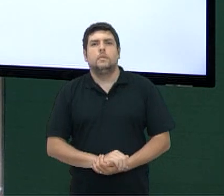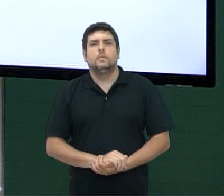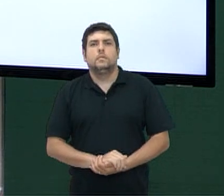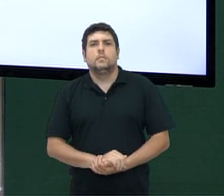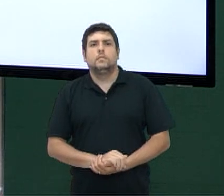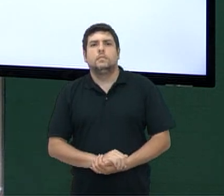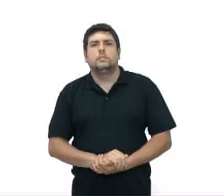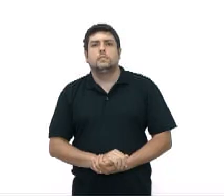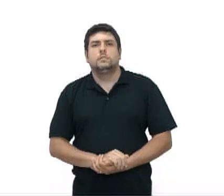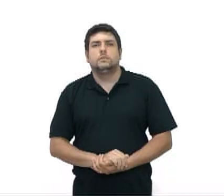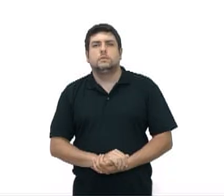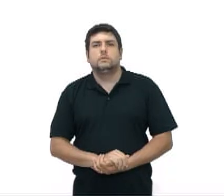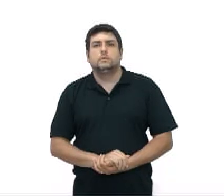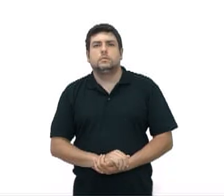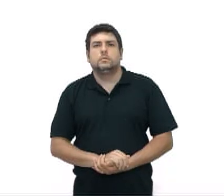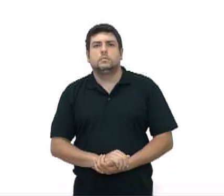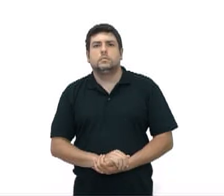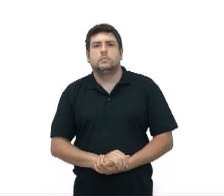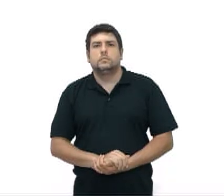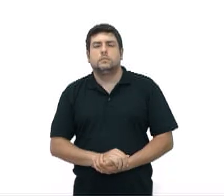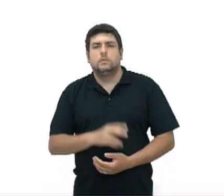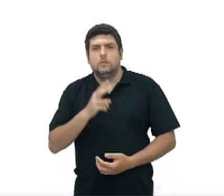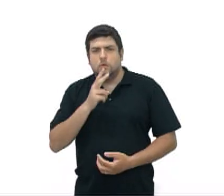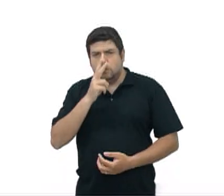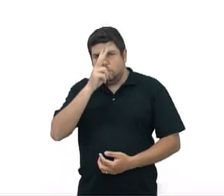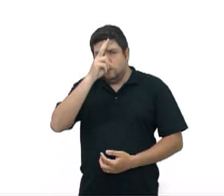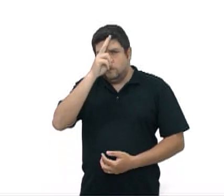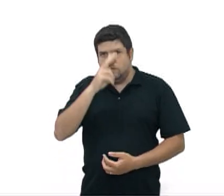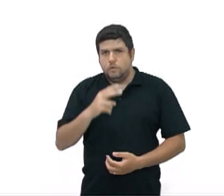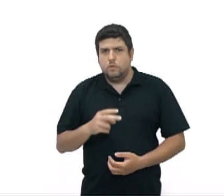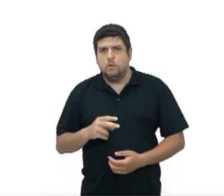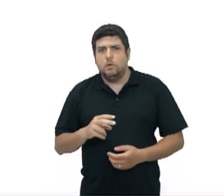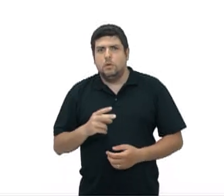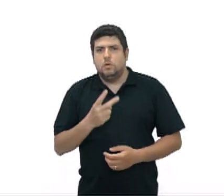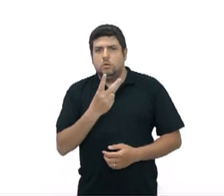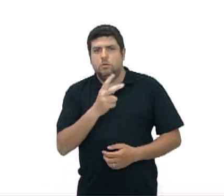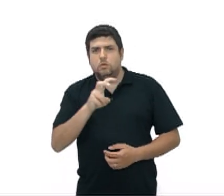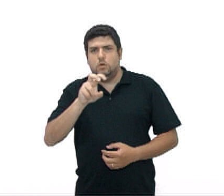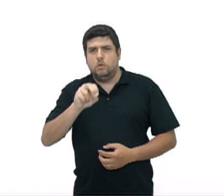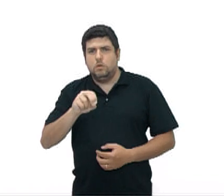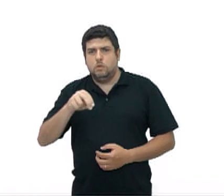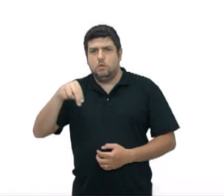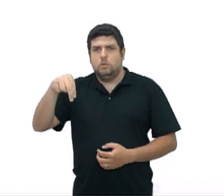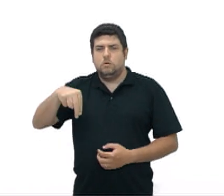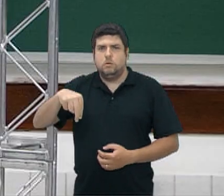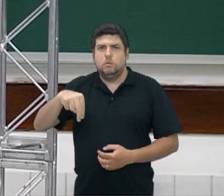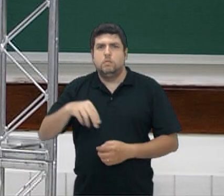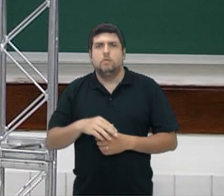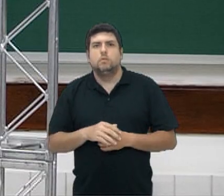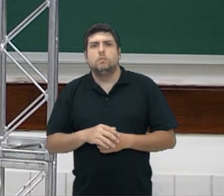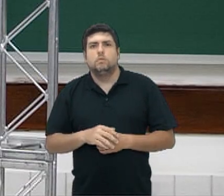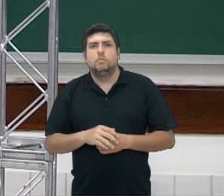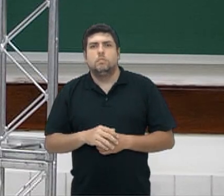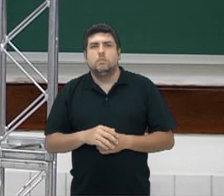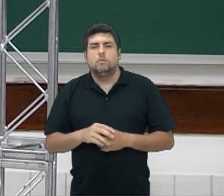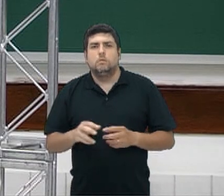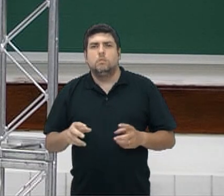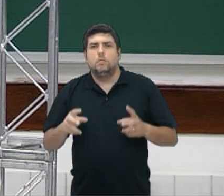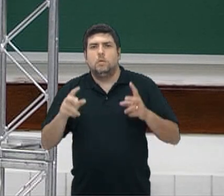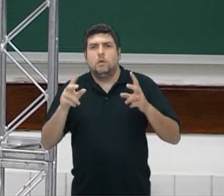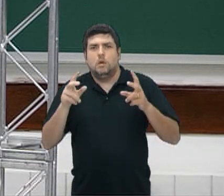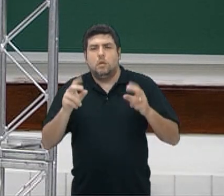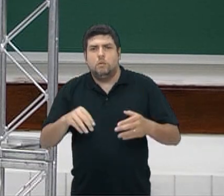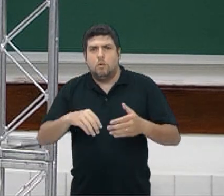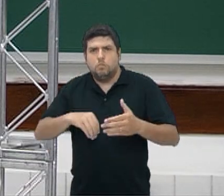igual a 250 newtons. Vejam, 250 newtons, pessoal, é a mesma coisa que uma força de uma massa de 25